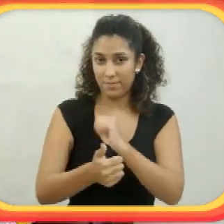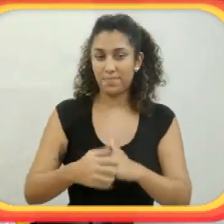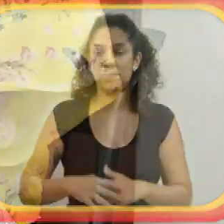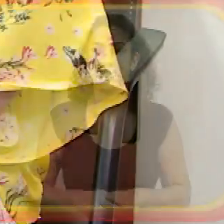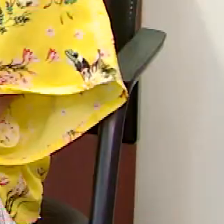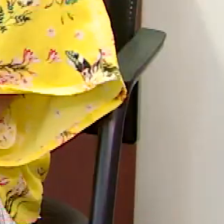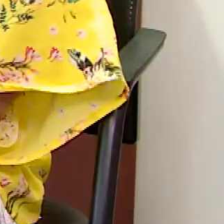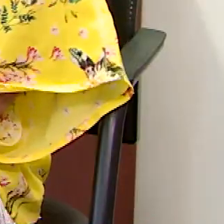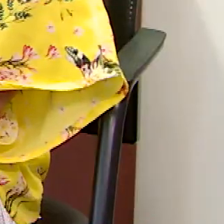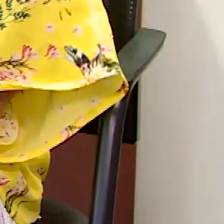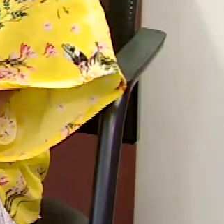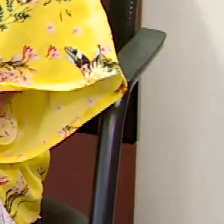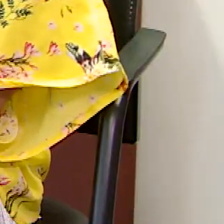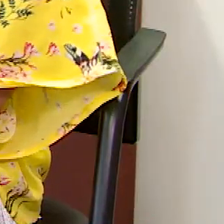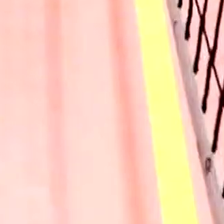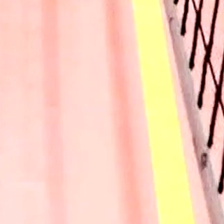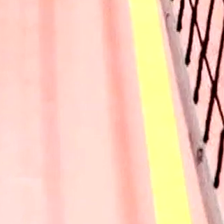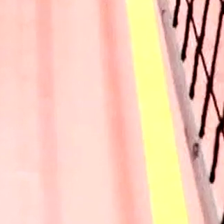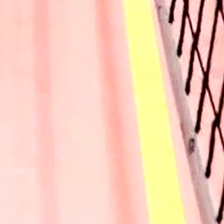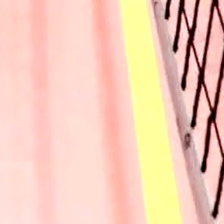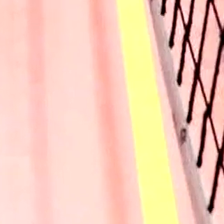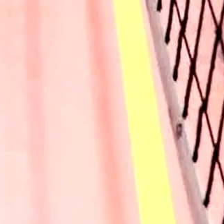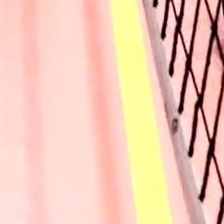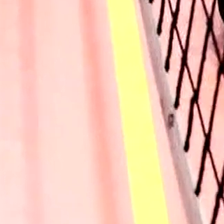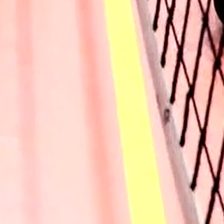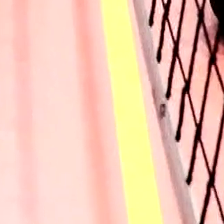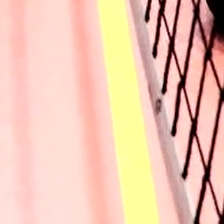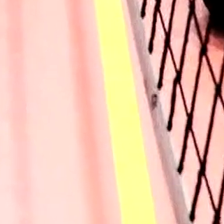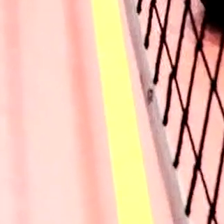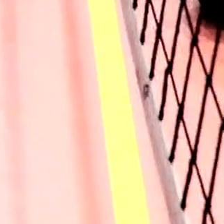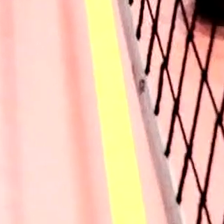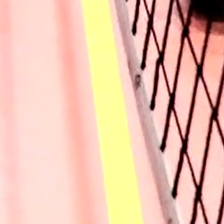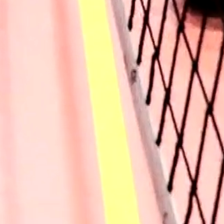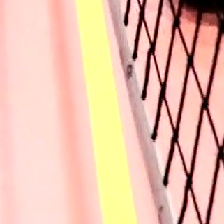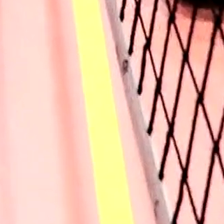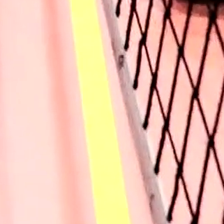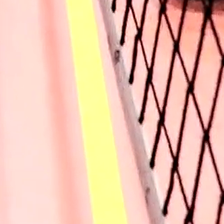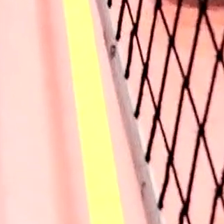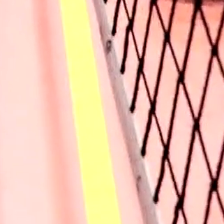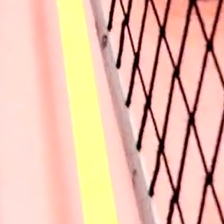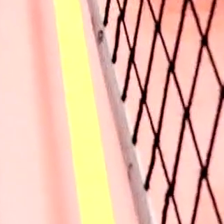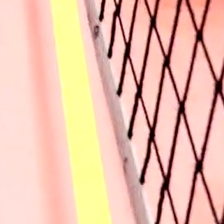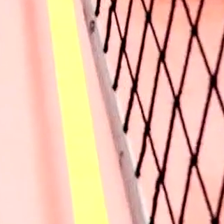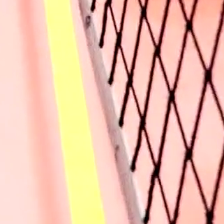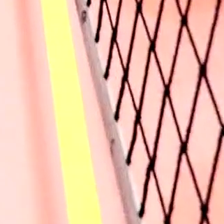mundo aos paratletas. Na quadra, jogadoras de vôlei sentado.